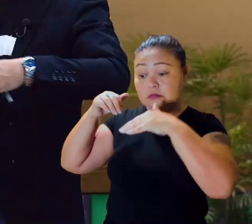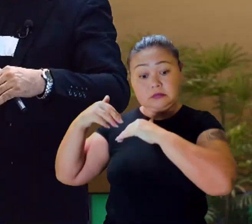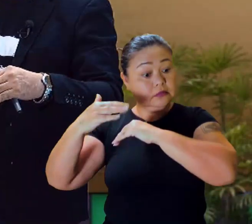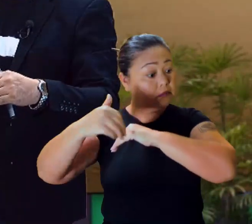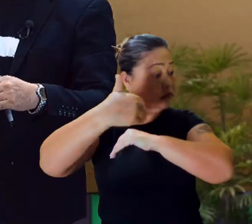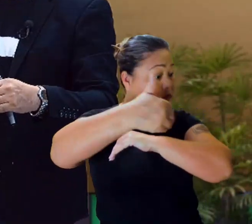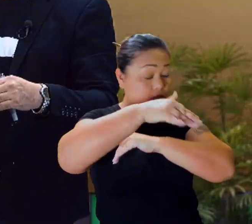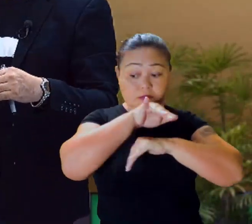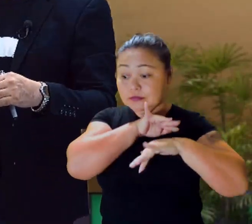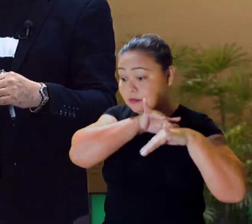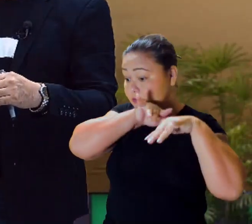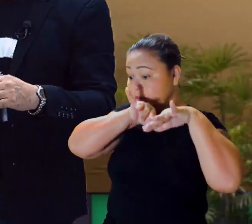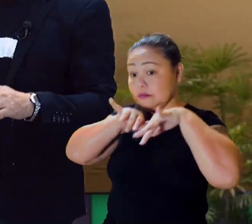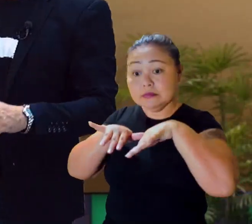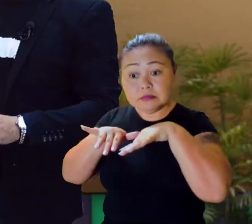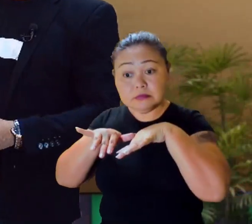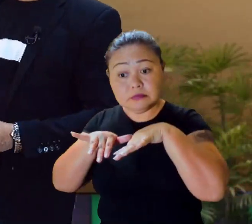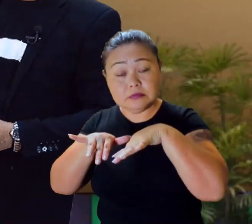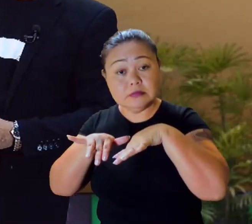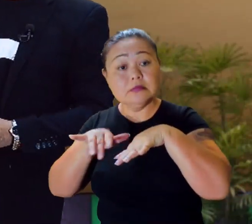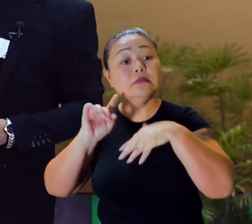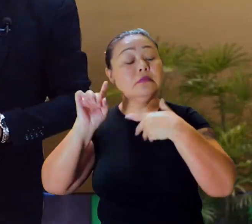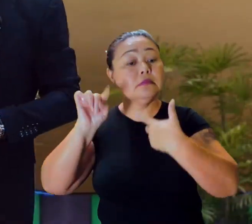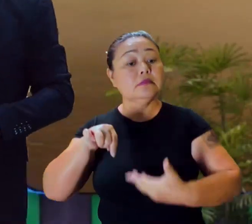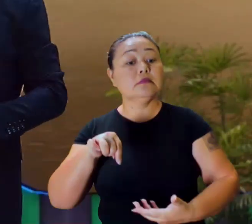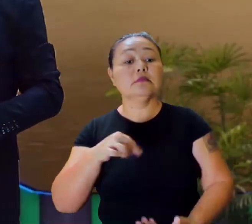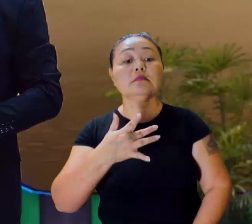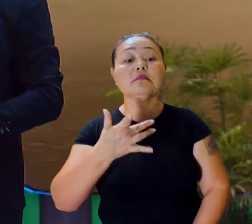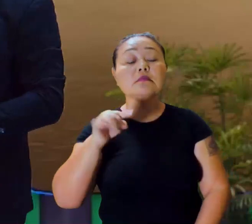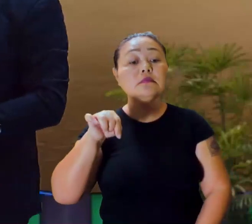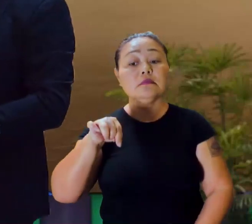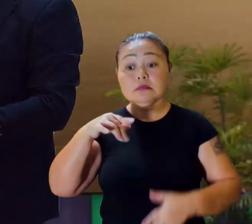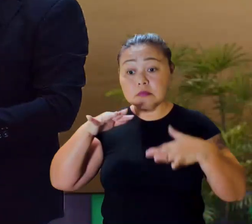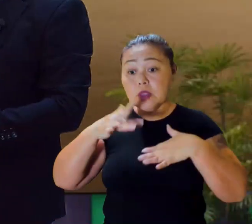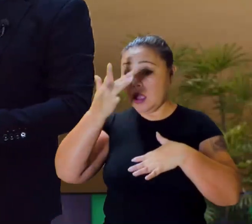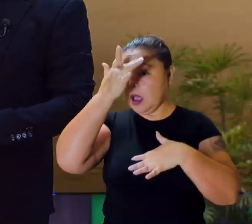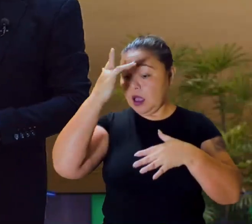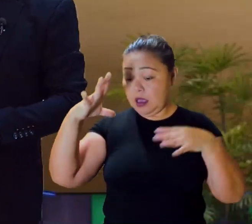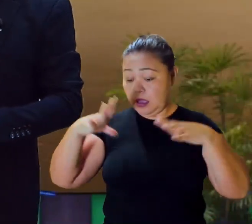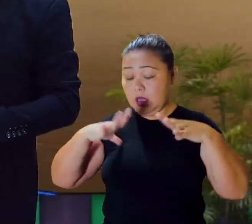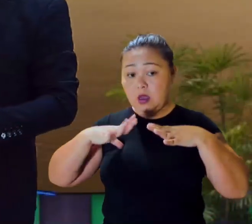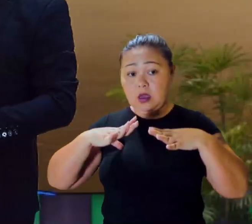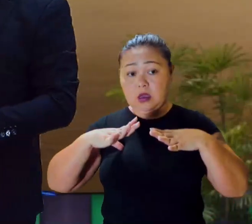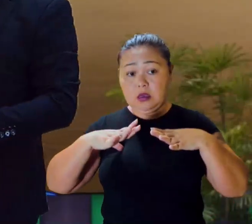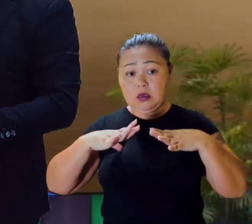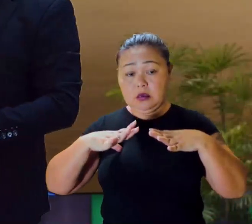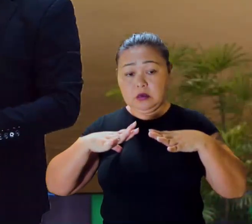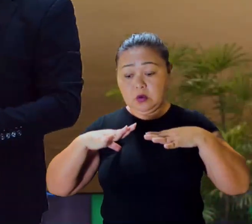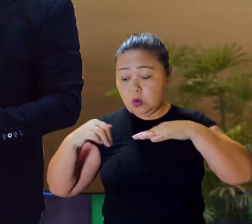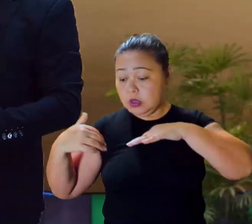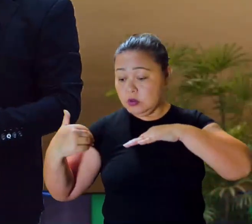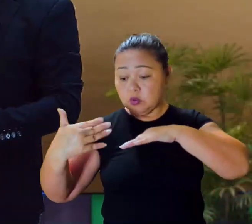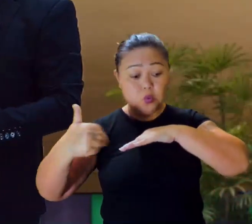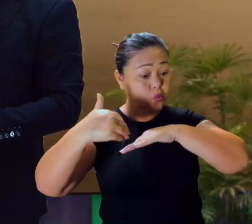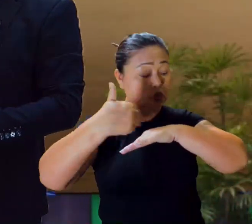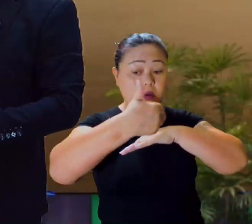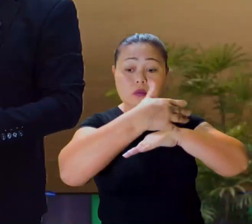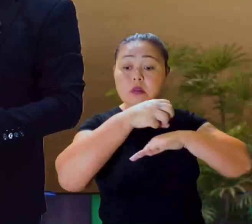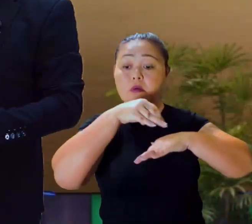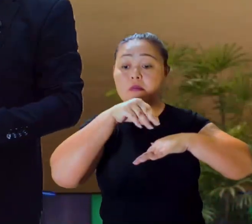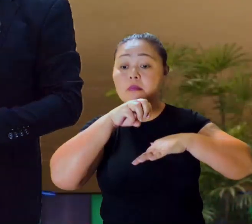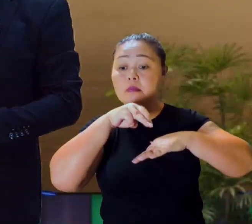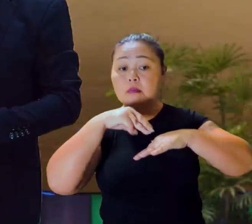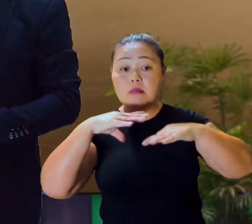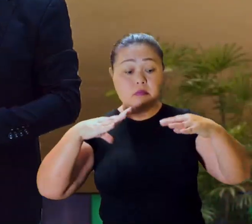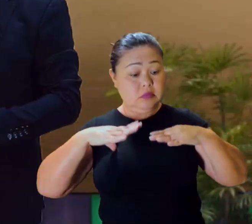do entorno. Isso mesmo. É isso? Show de bola. E aquelas cidades que estão aí em torno de uma metrópole, né,